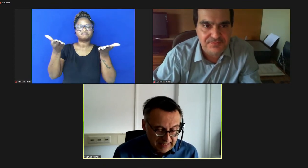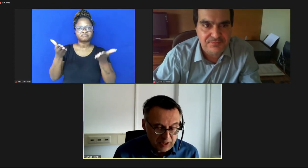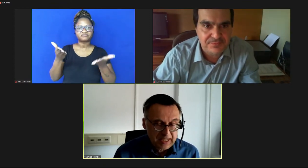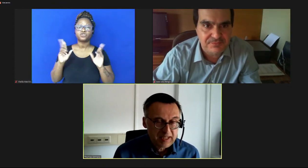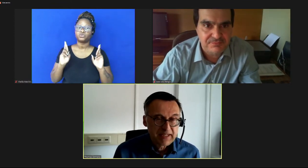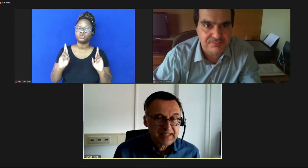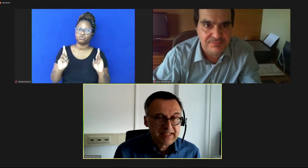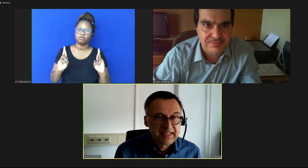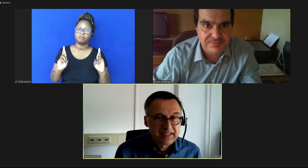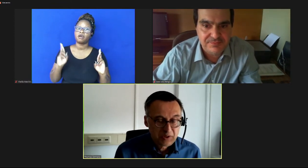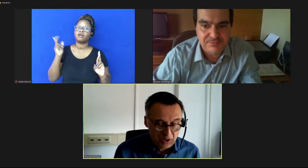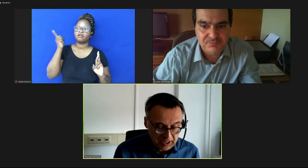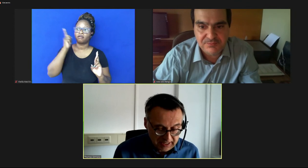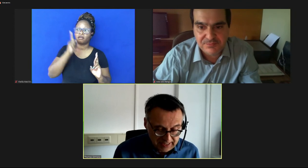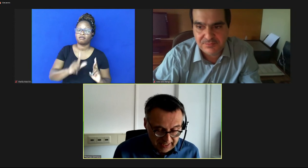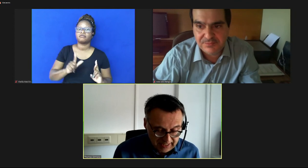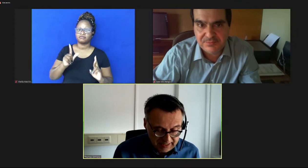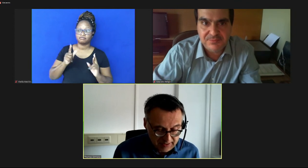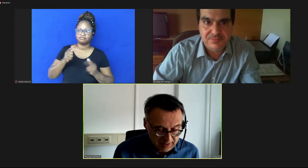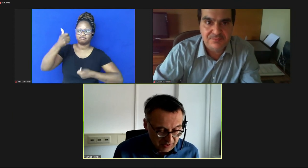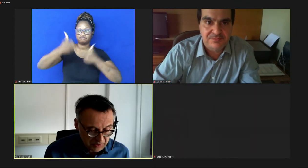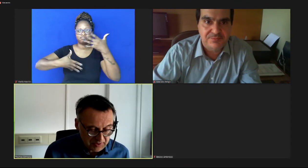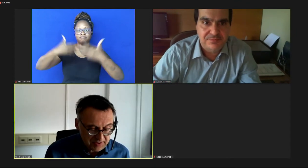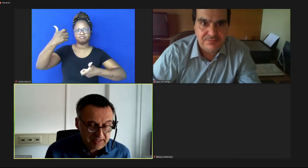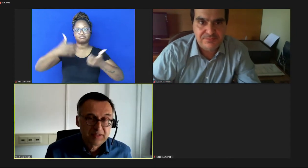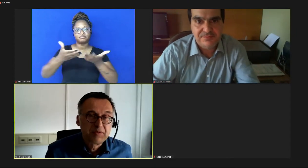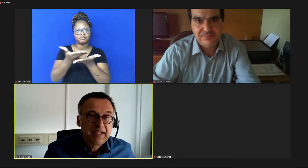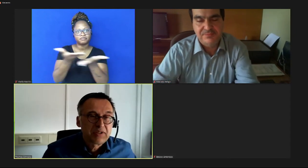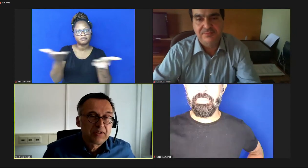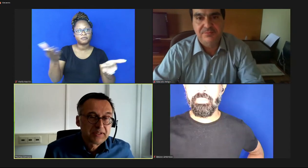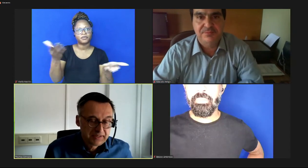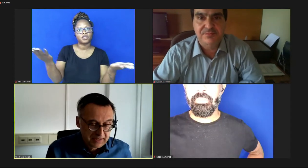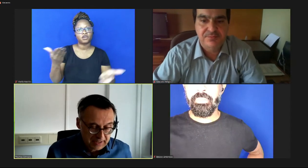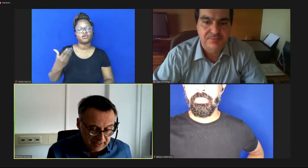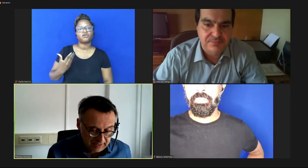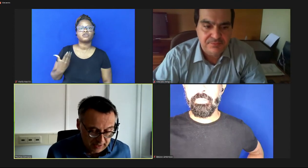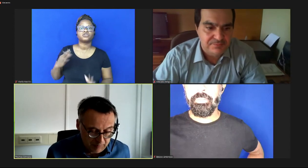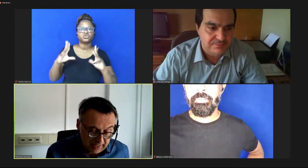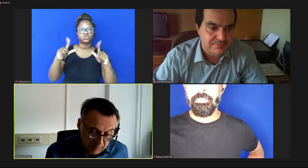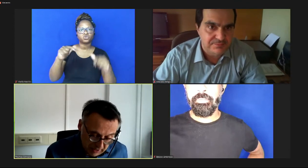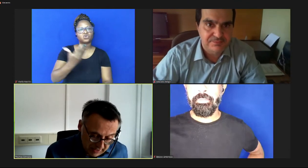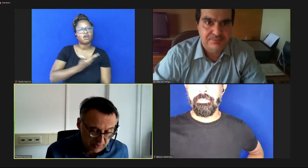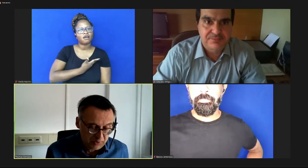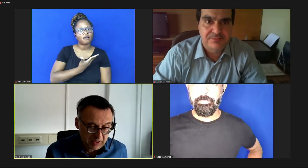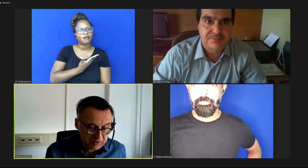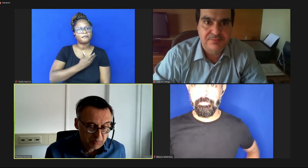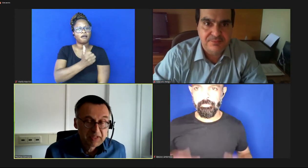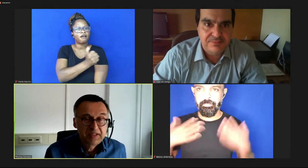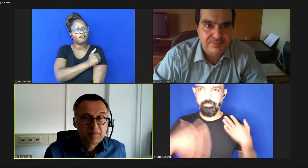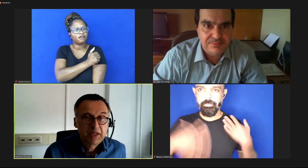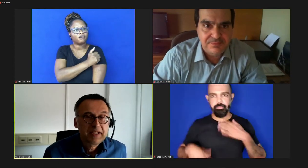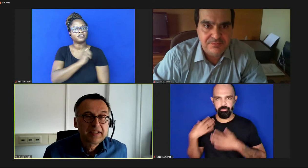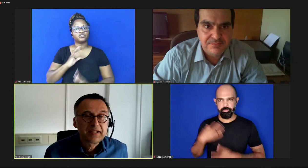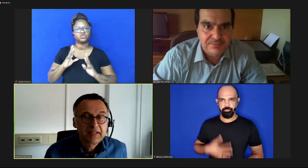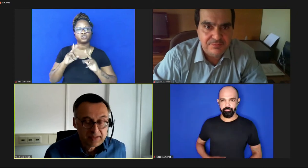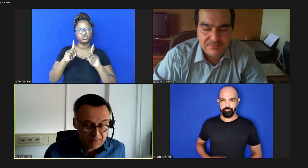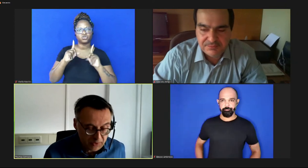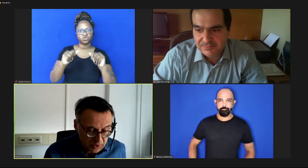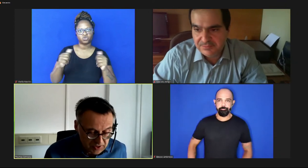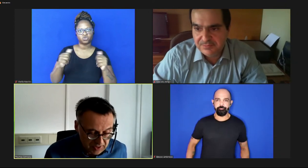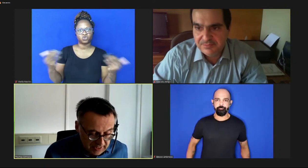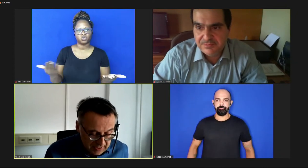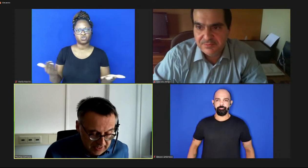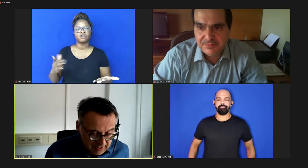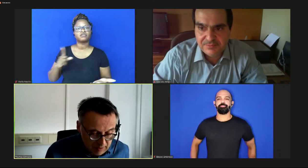poder corresponder a elas. Senhoras e senhores, prezados colegas e alunos e alunas, é